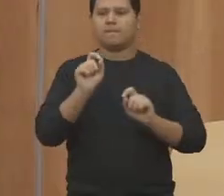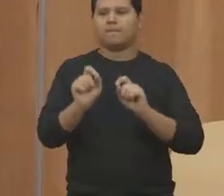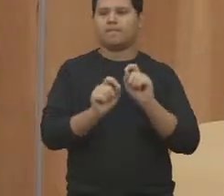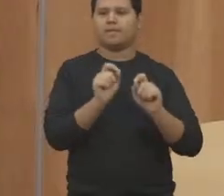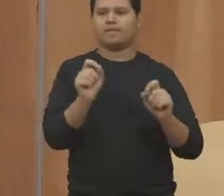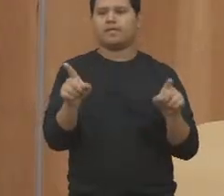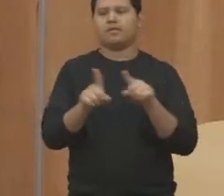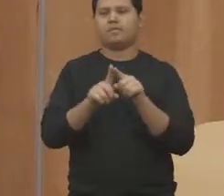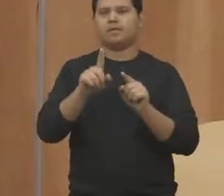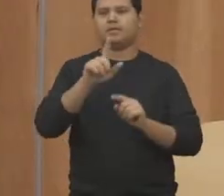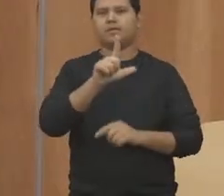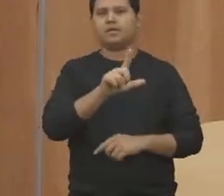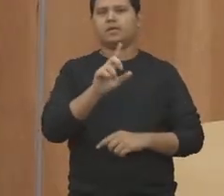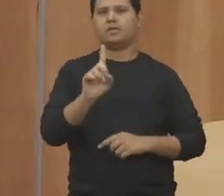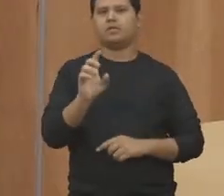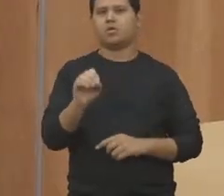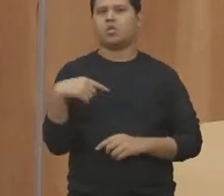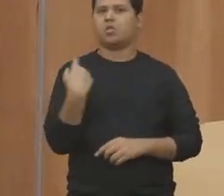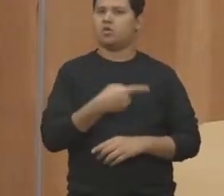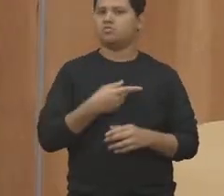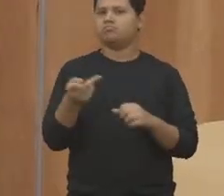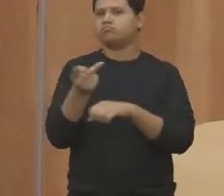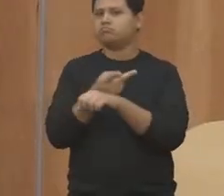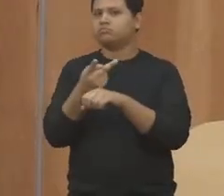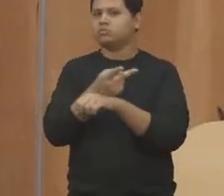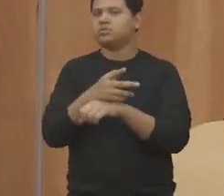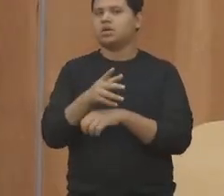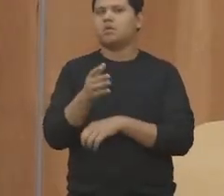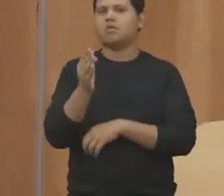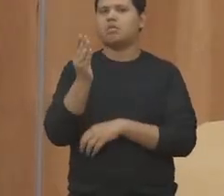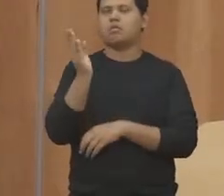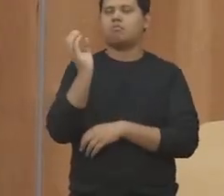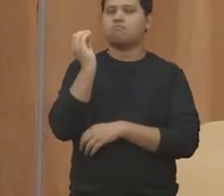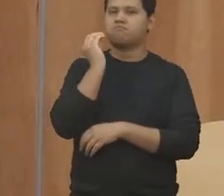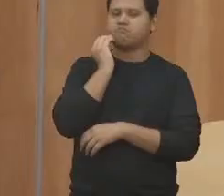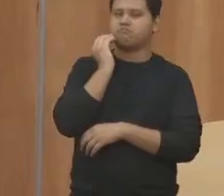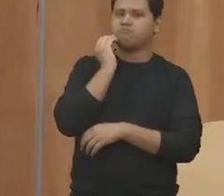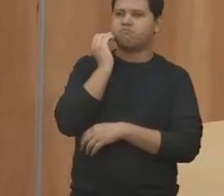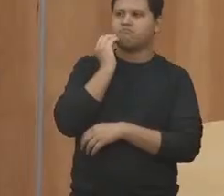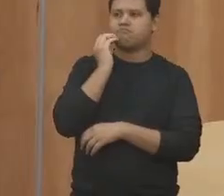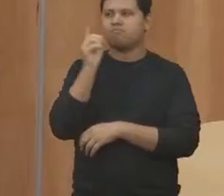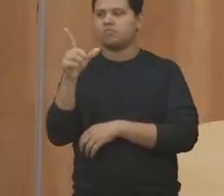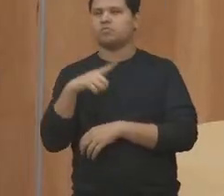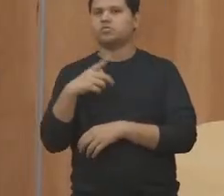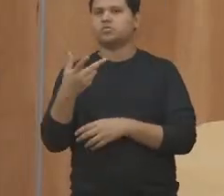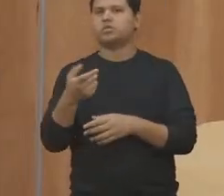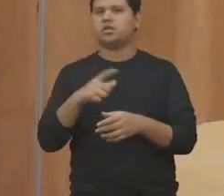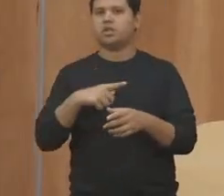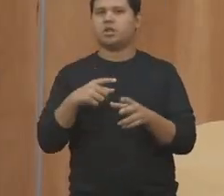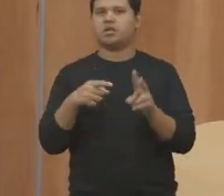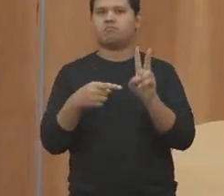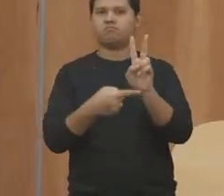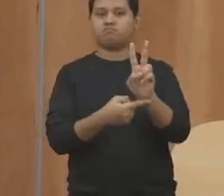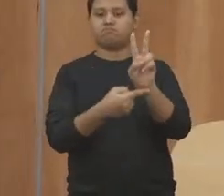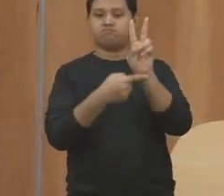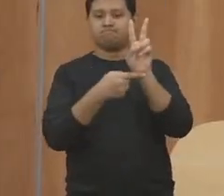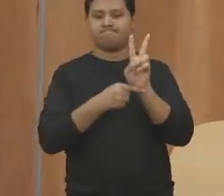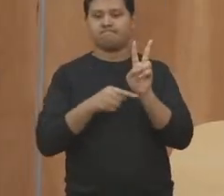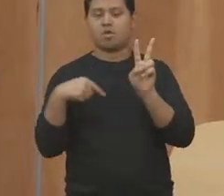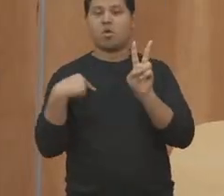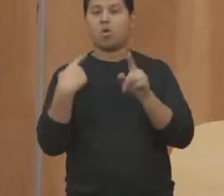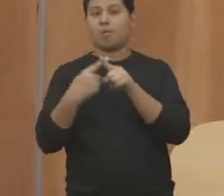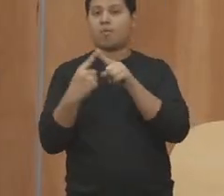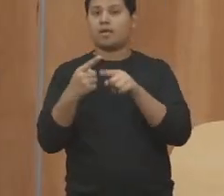feita a LDO, a gente estava ainda buscando possibilidades de financiamento. A gente sabe que drenagem é um